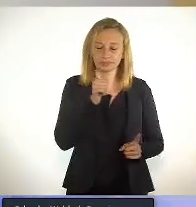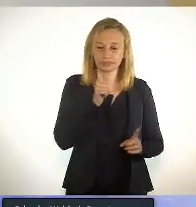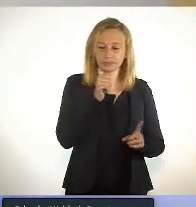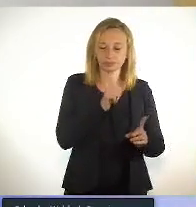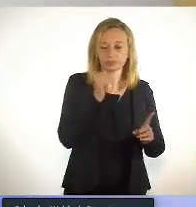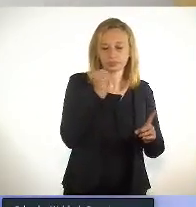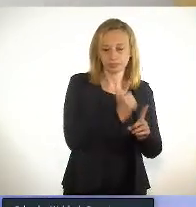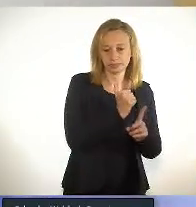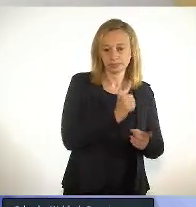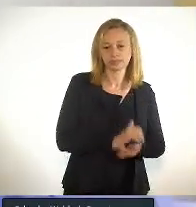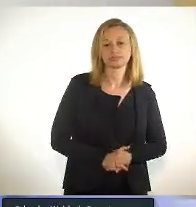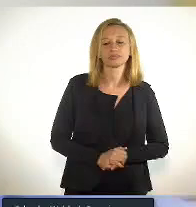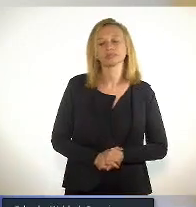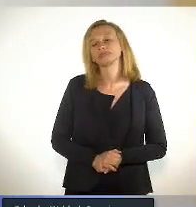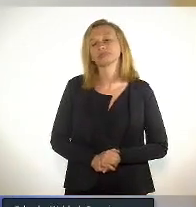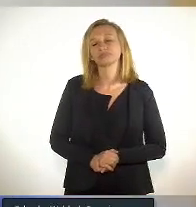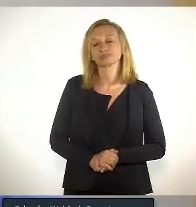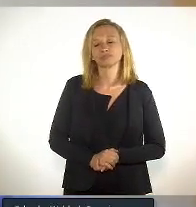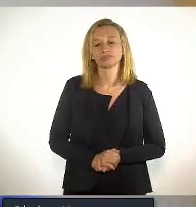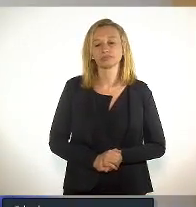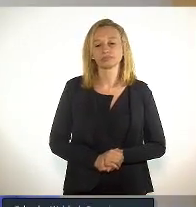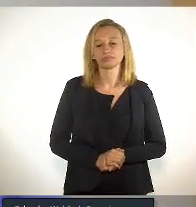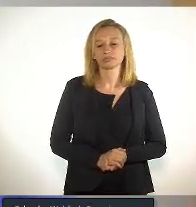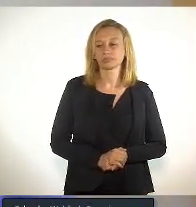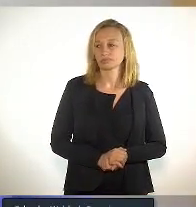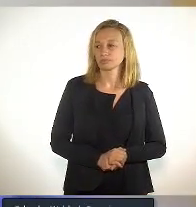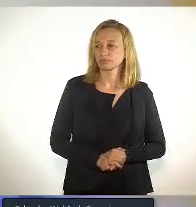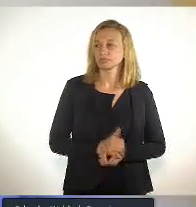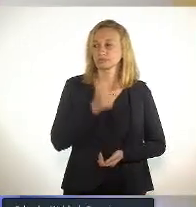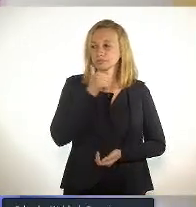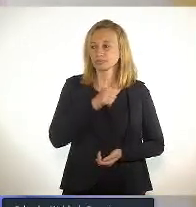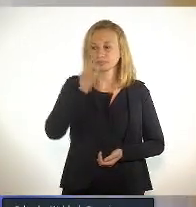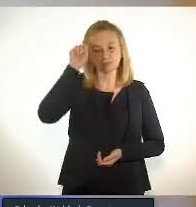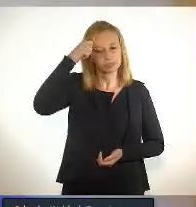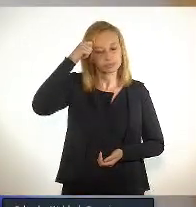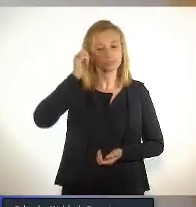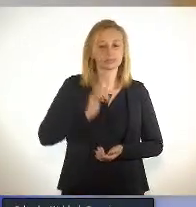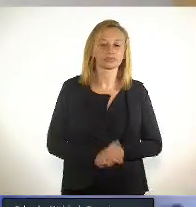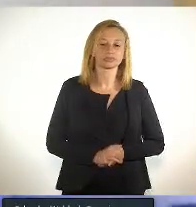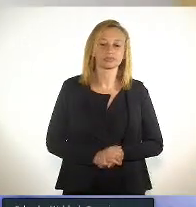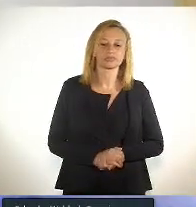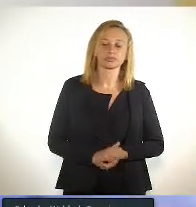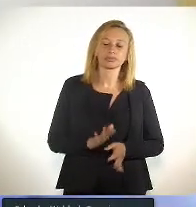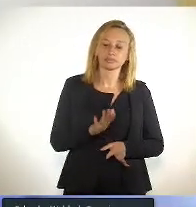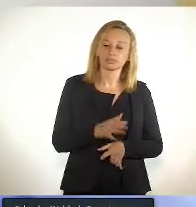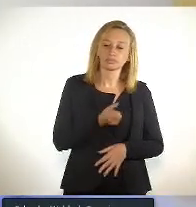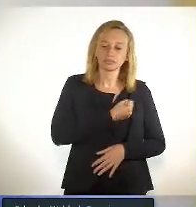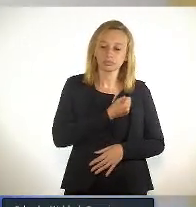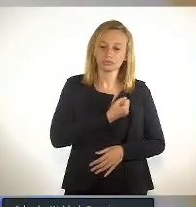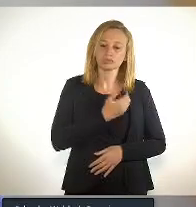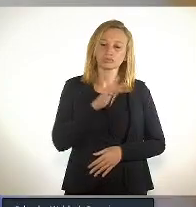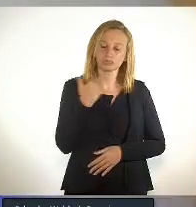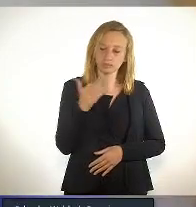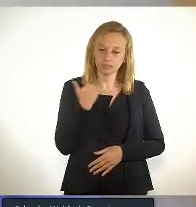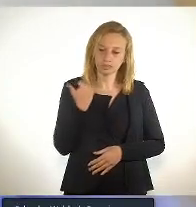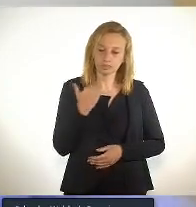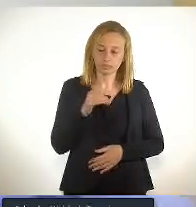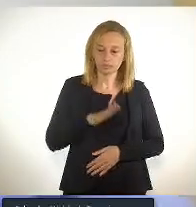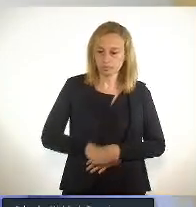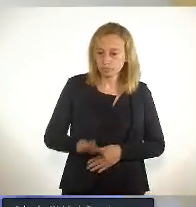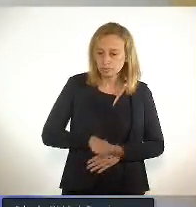que incidem sobremodo em mulheres negras, a mortalidade infantil, a